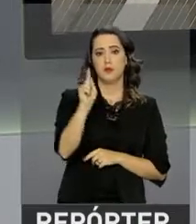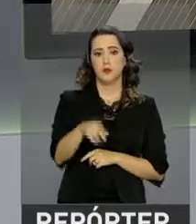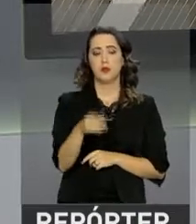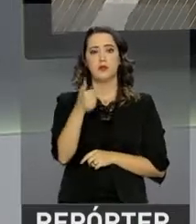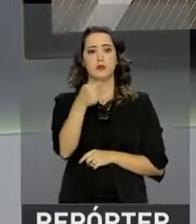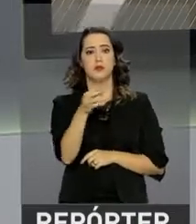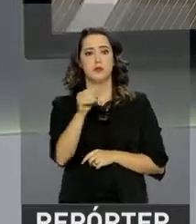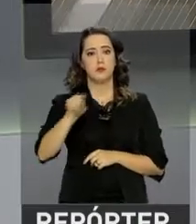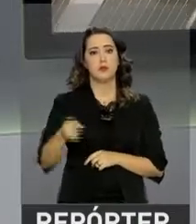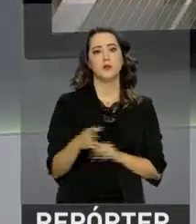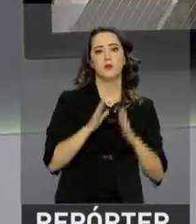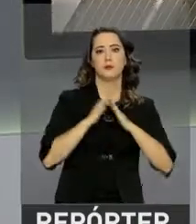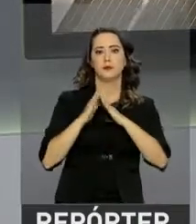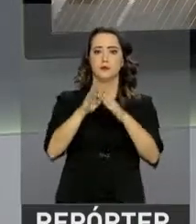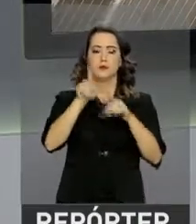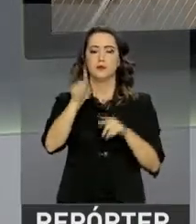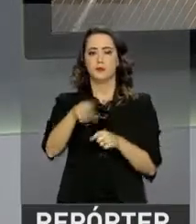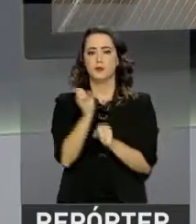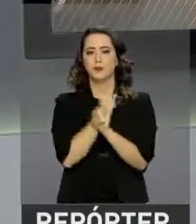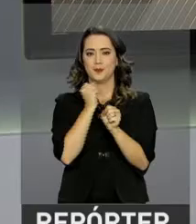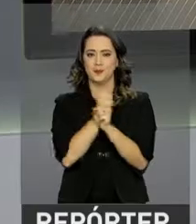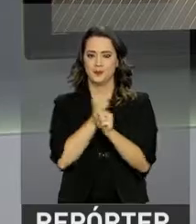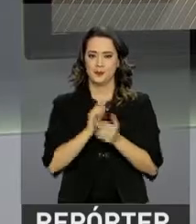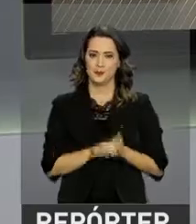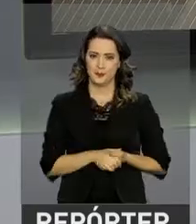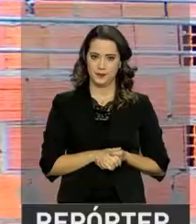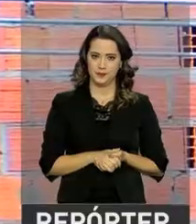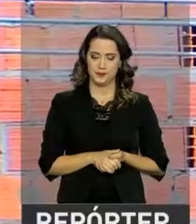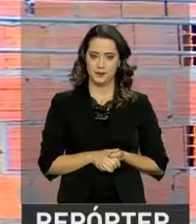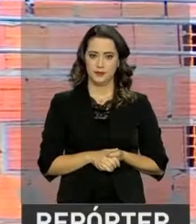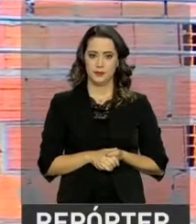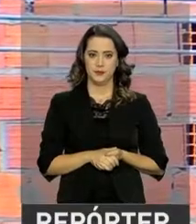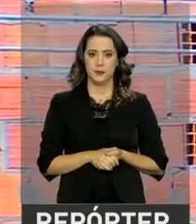é de que 700 mil moradias sejam construídas